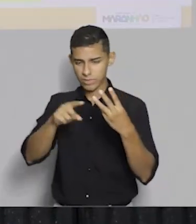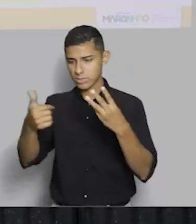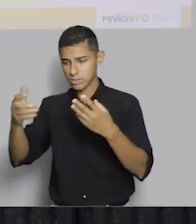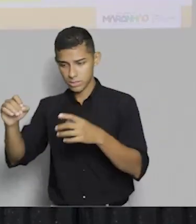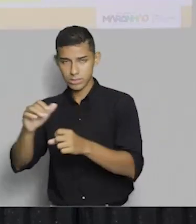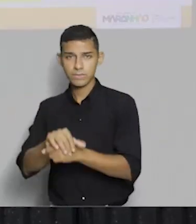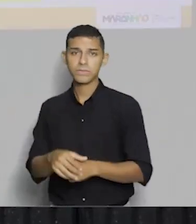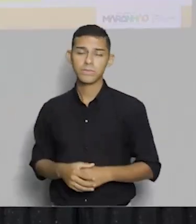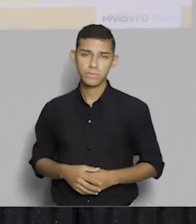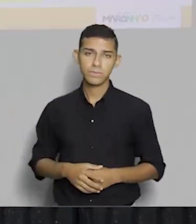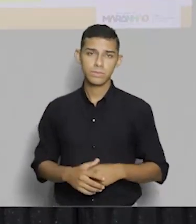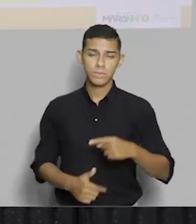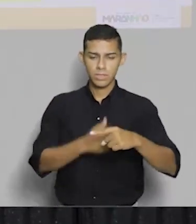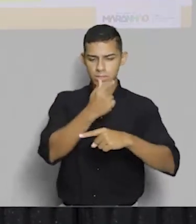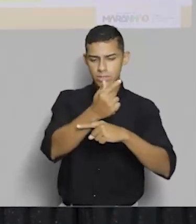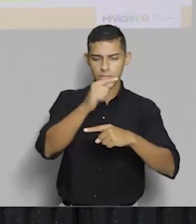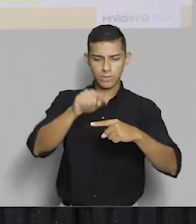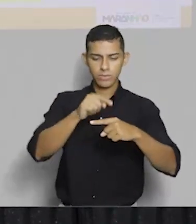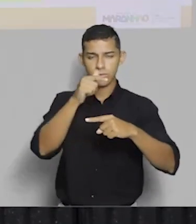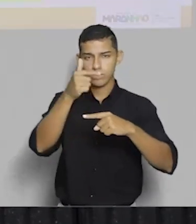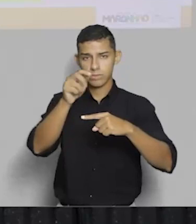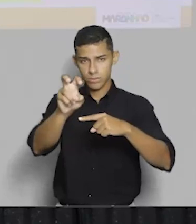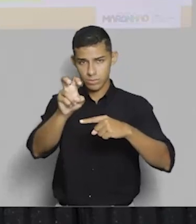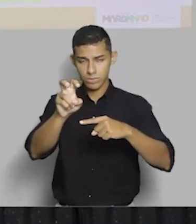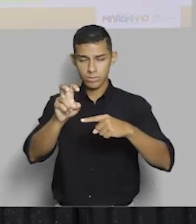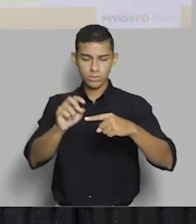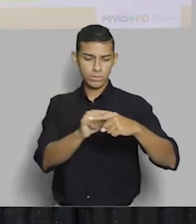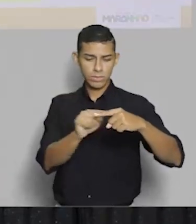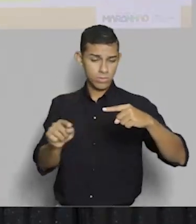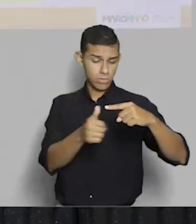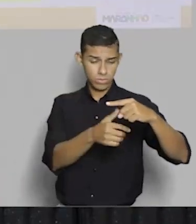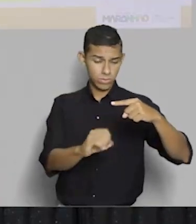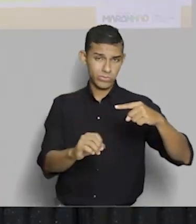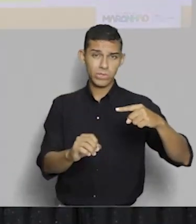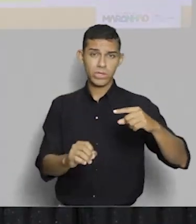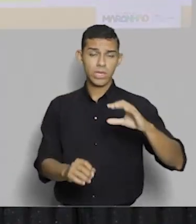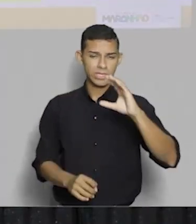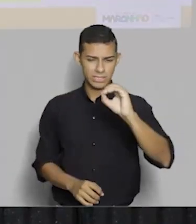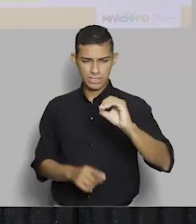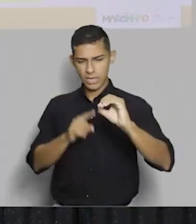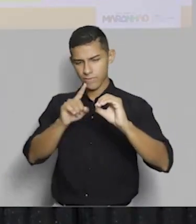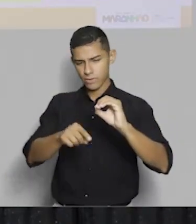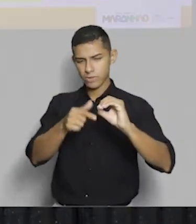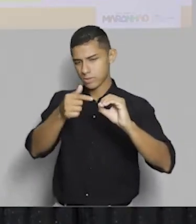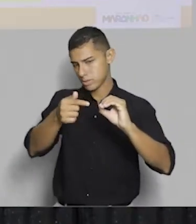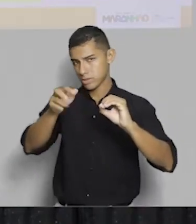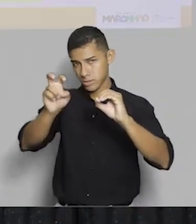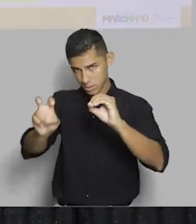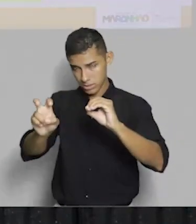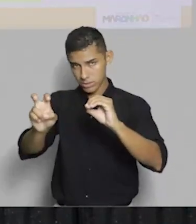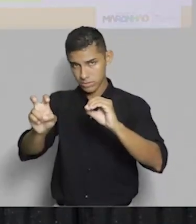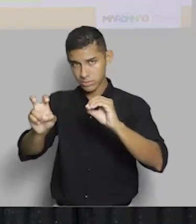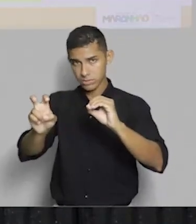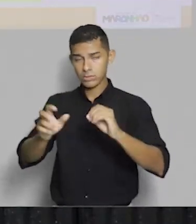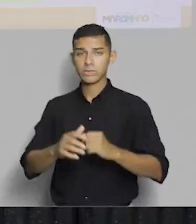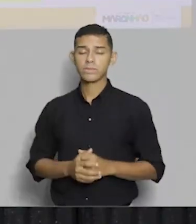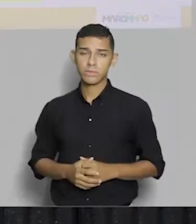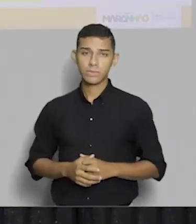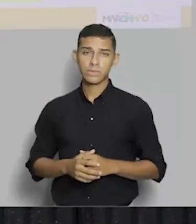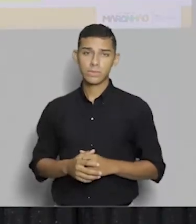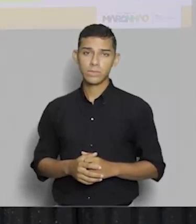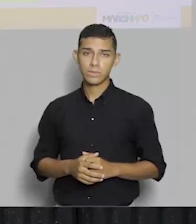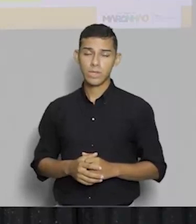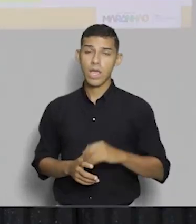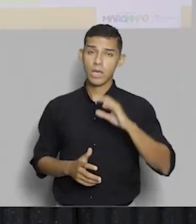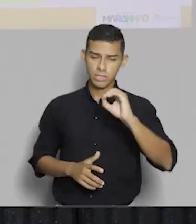10 7,5 / 10 vai dar 0,75 agora eu vou pegar